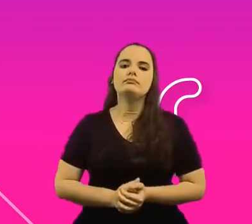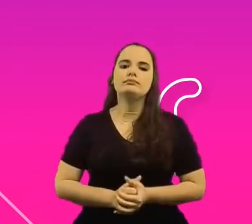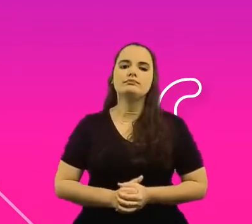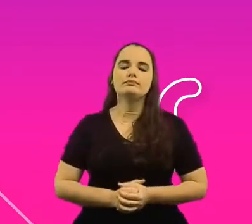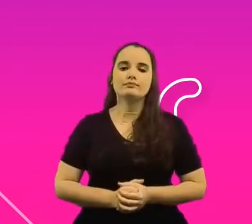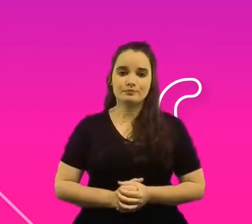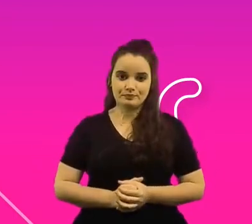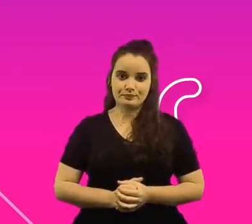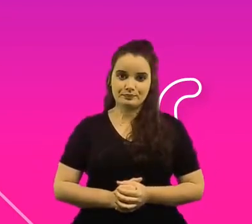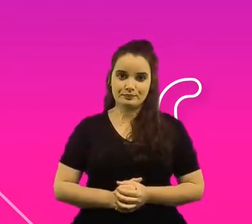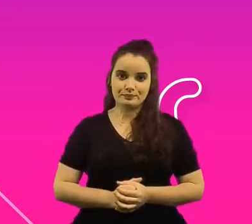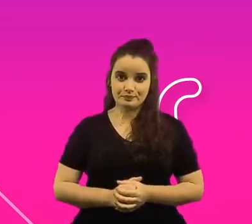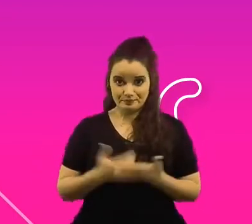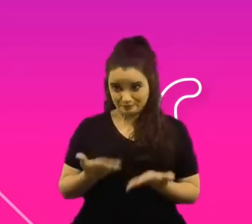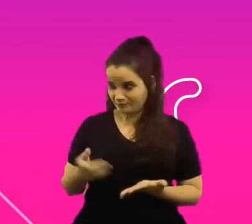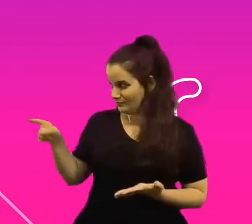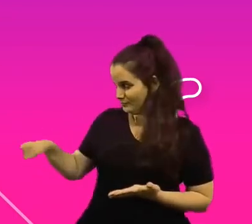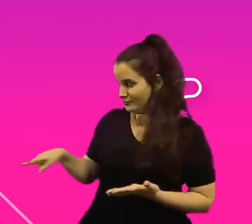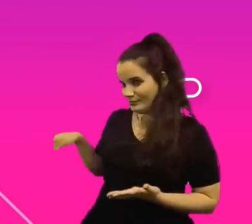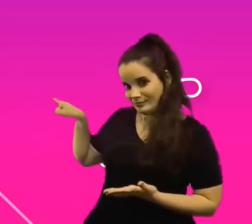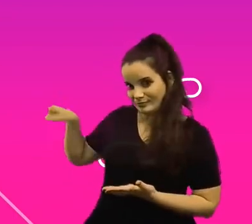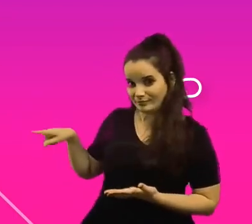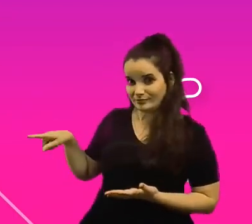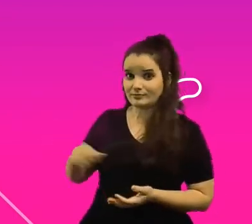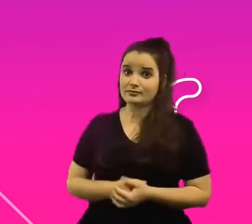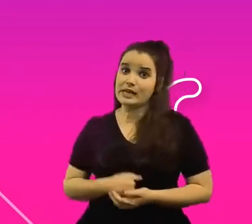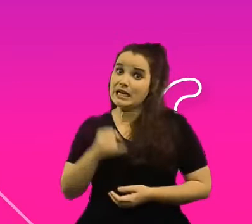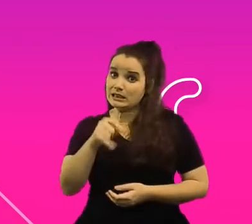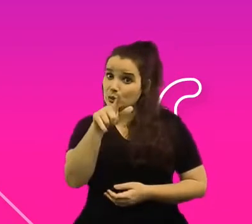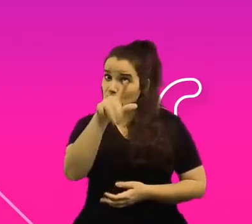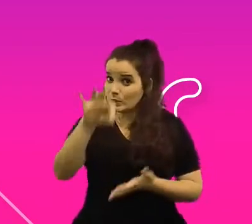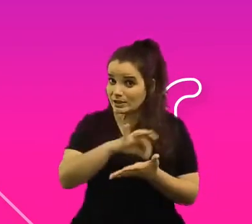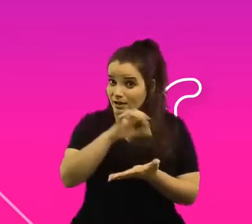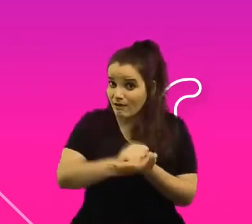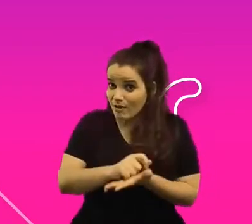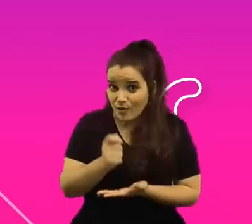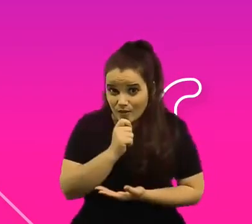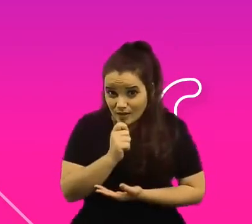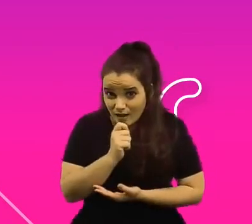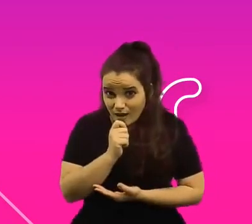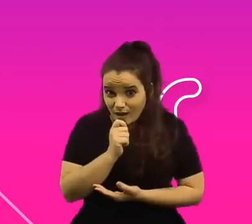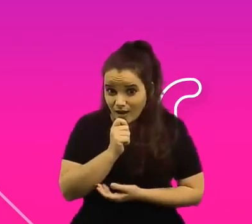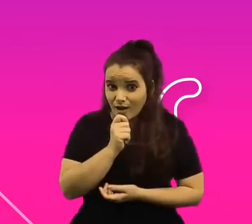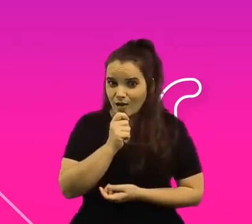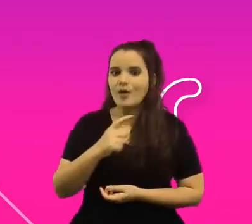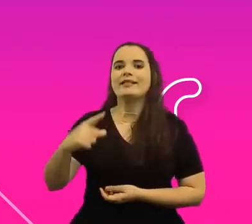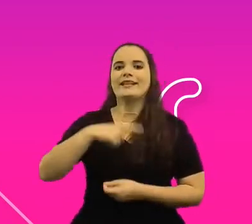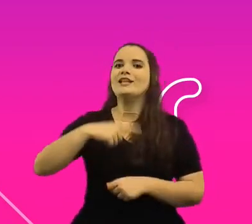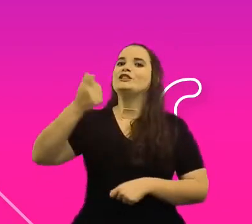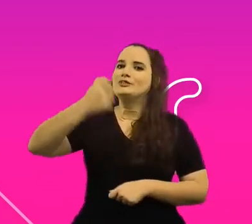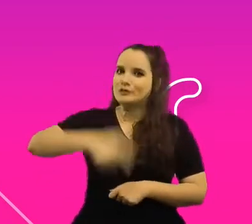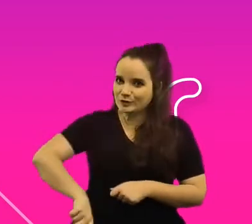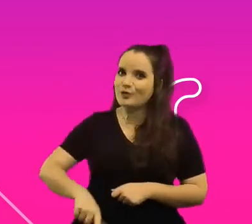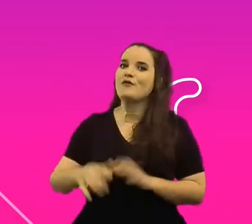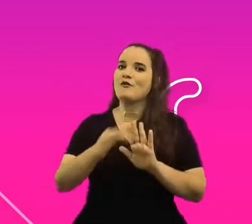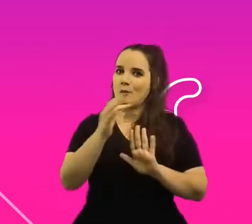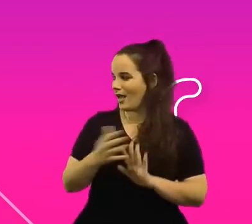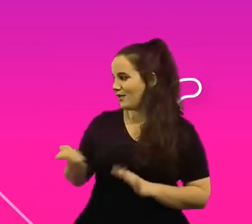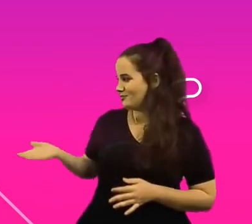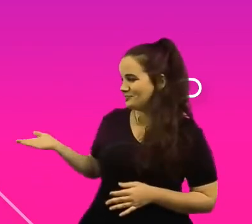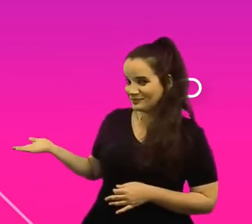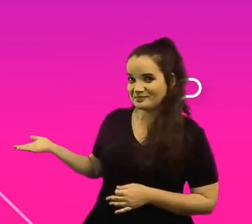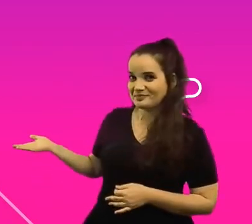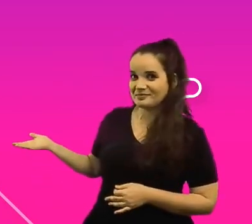Então, se você ainda não se inscreveu aí na nossa página, né, aqui tem mais um formulário para você